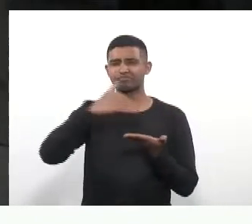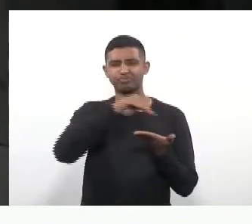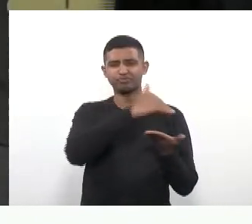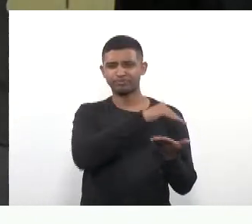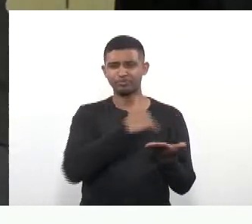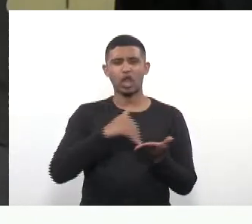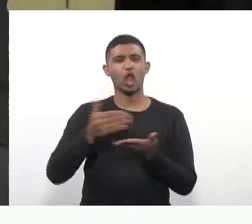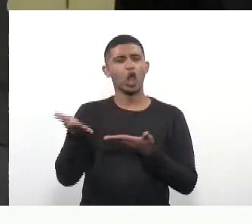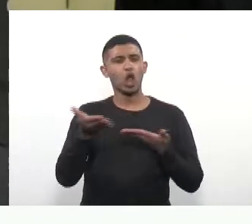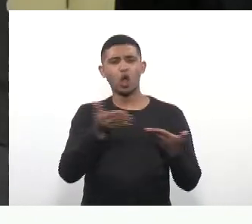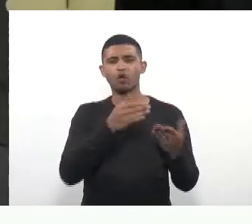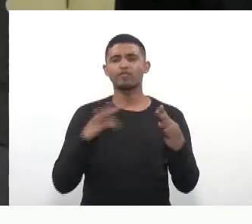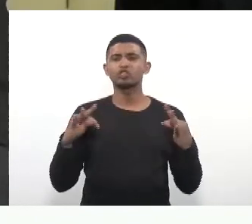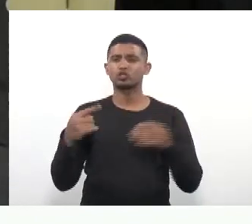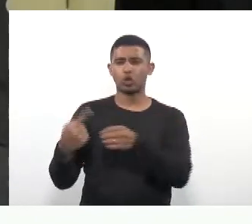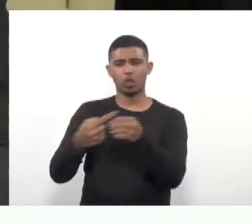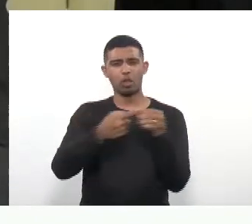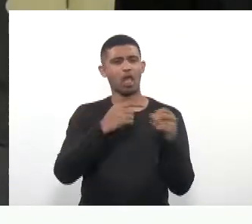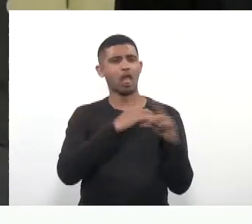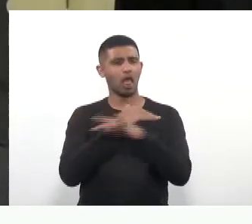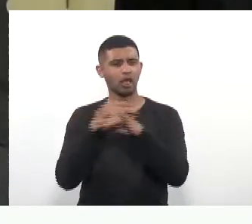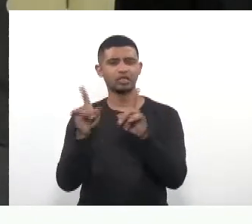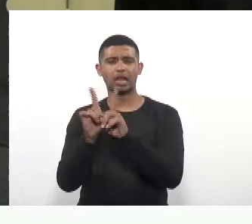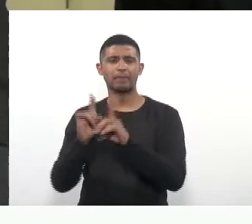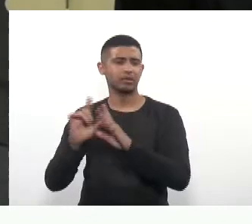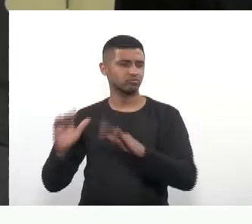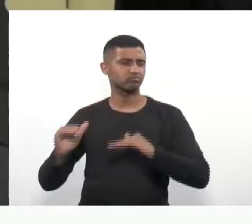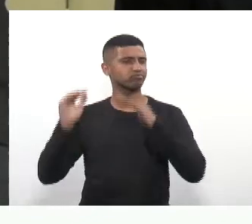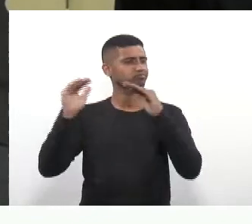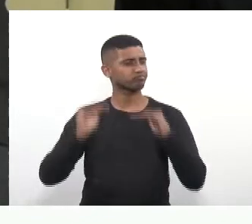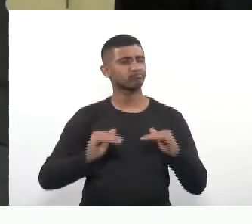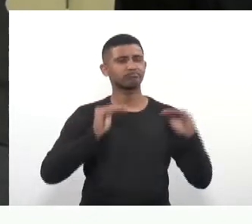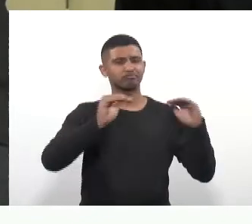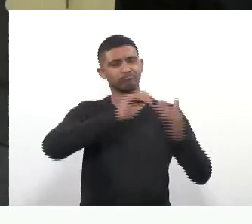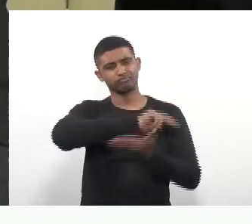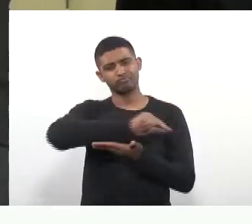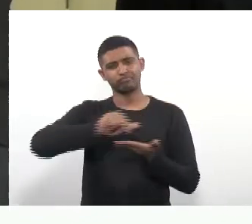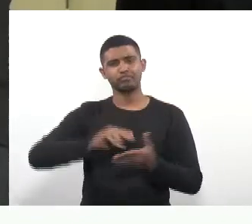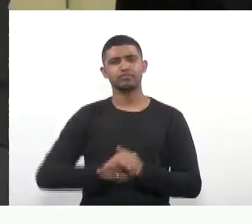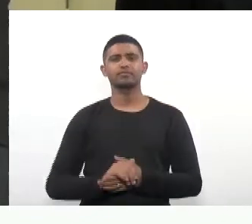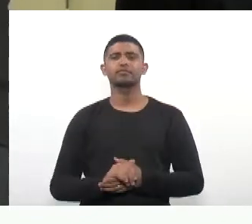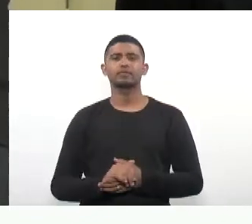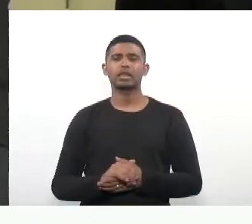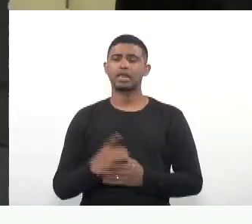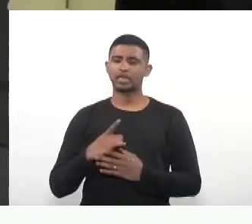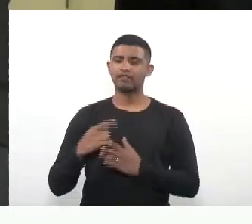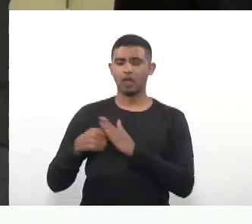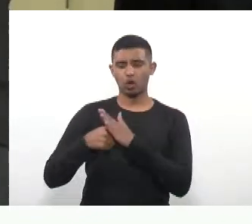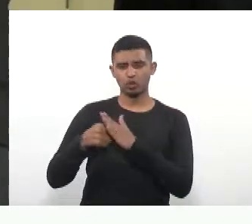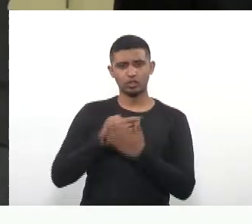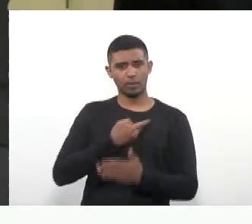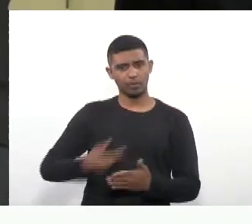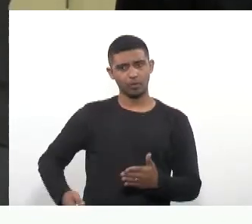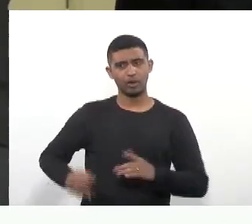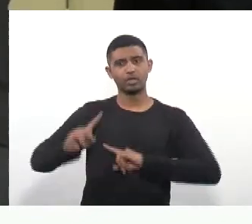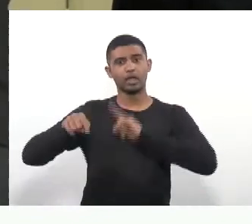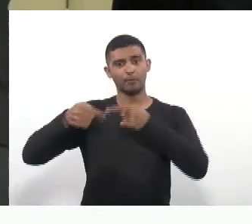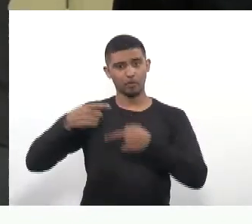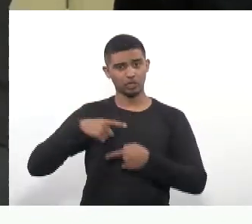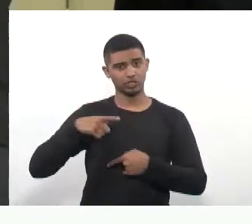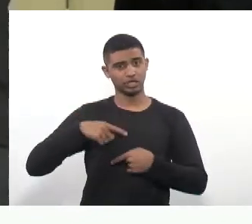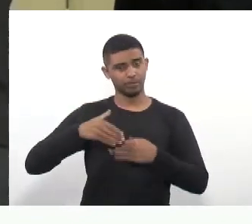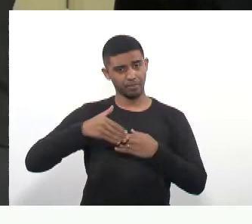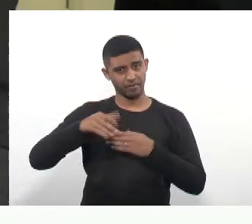participação para todos os municípios e autoridades. Depois da consulta pública, nós vamos ter uma audiência